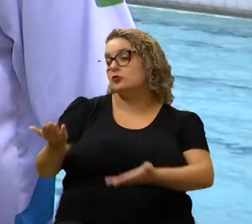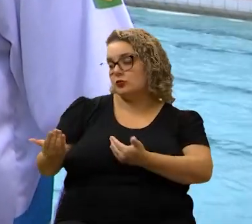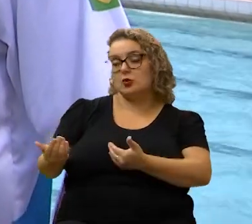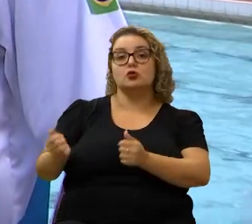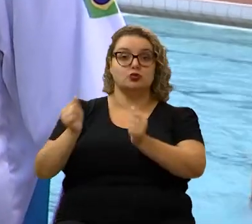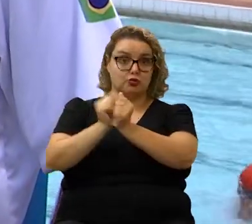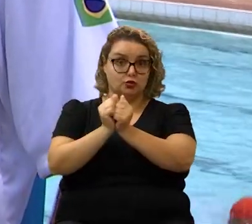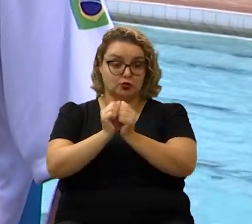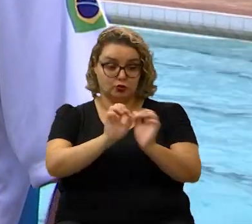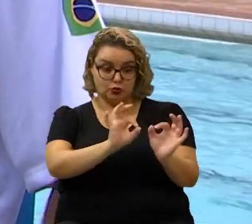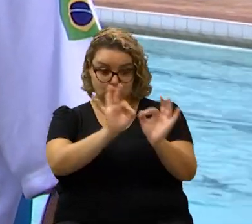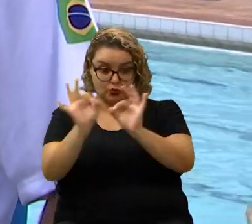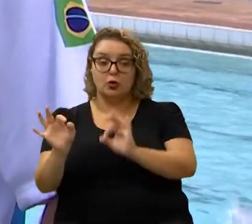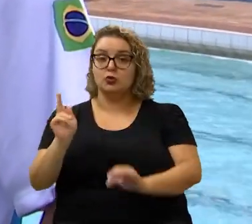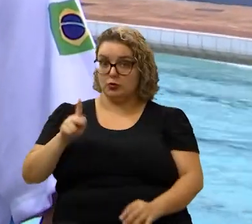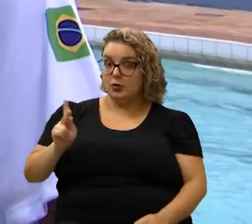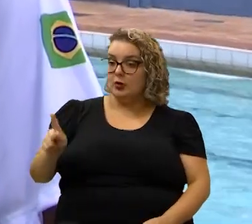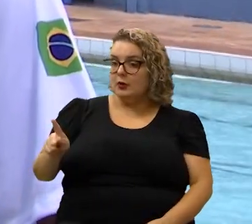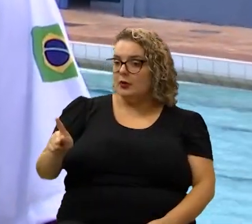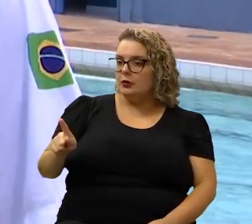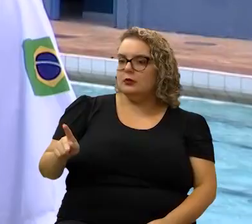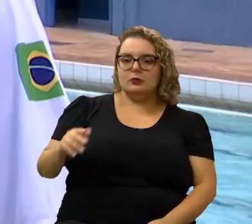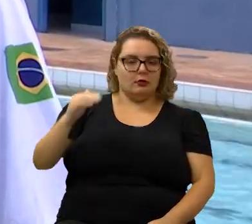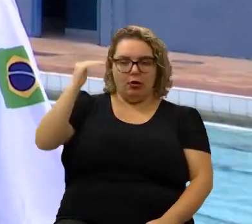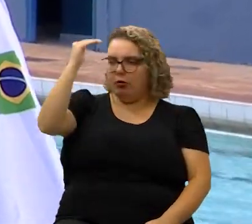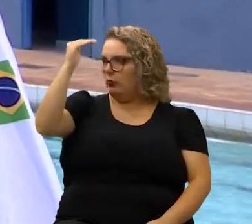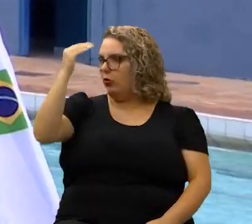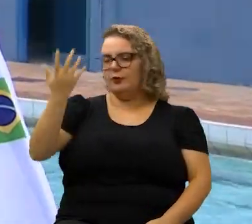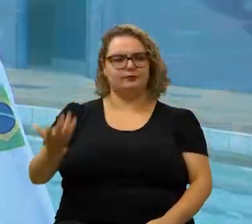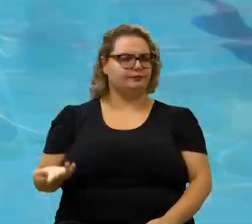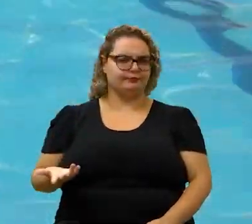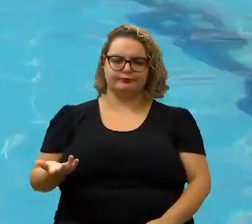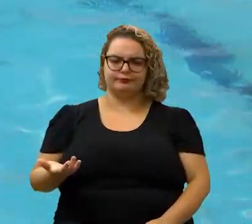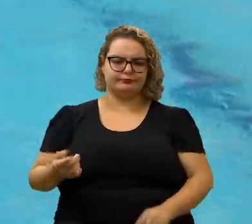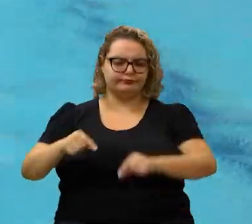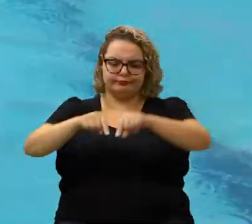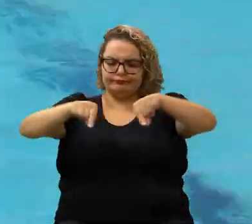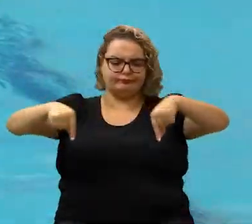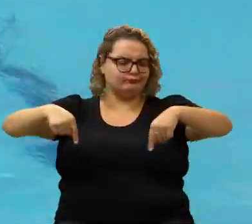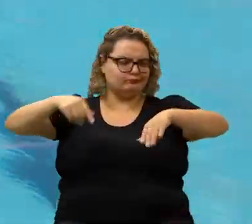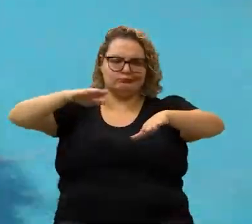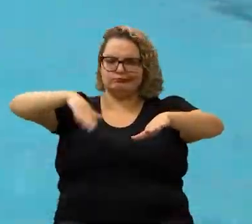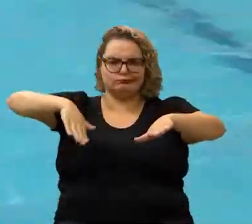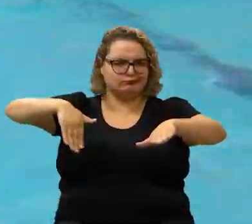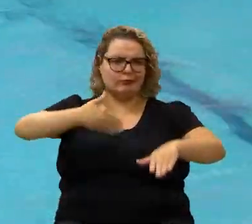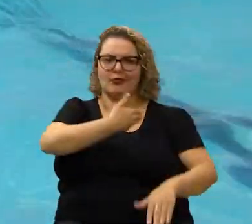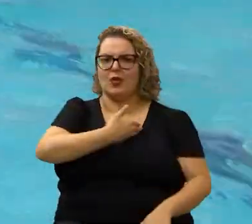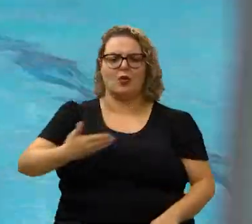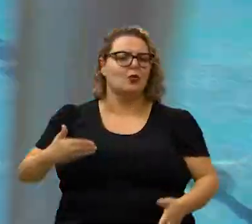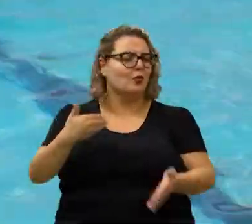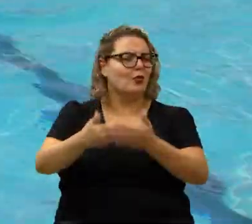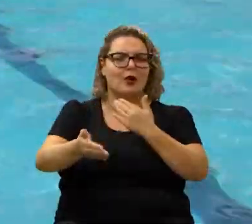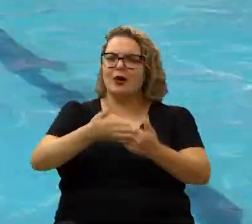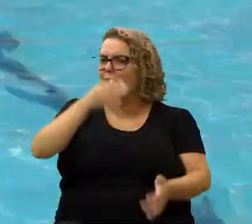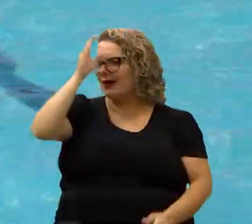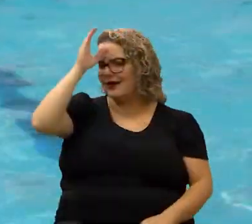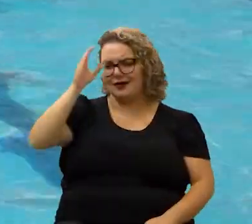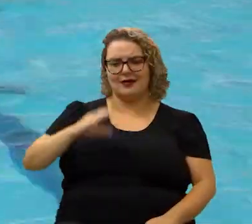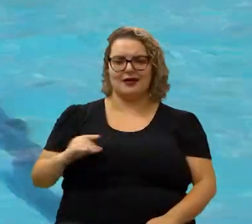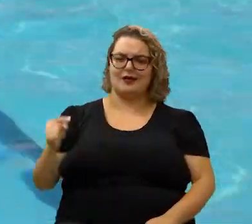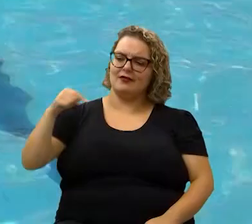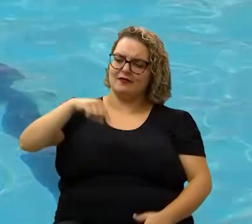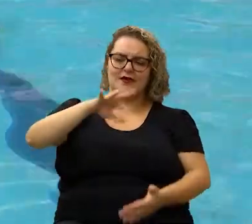os novinhos, com supervisão de um professor. Mas os adultos, piscina livre, essa é uma piscina pública. Qualquer cidadão pode nadar,